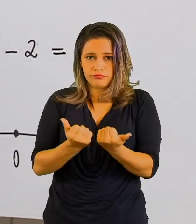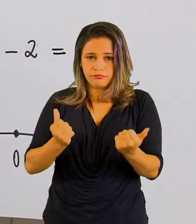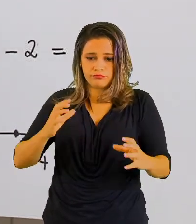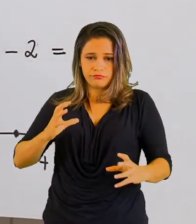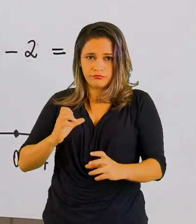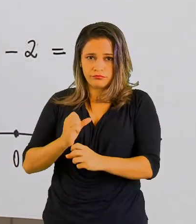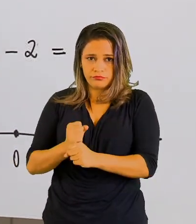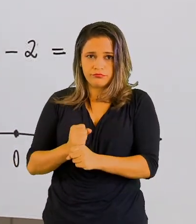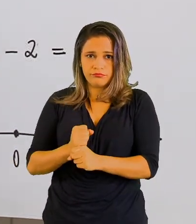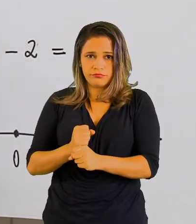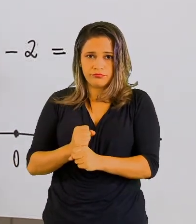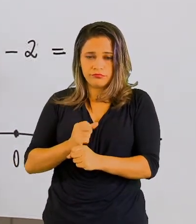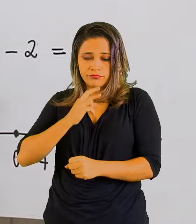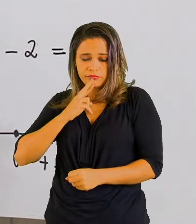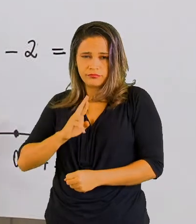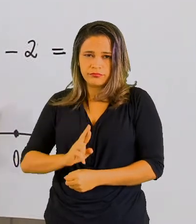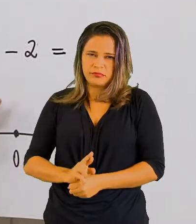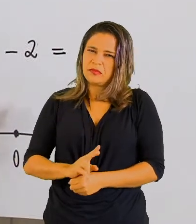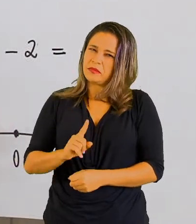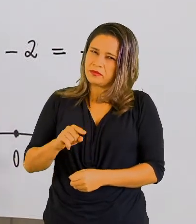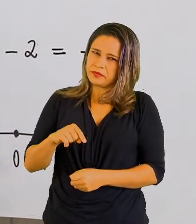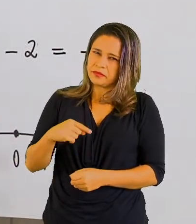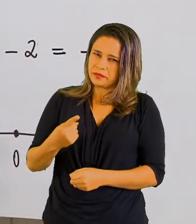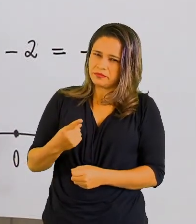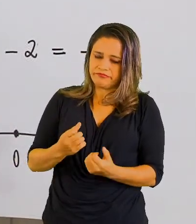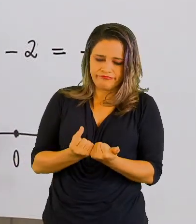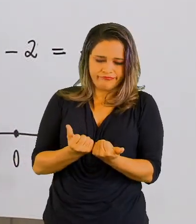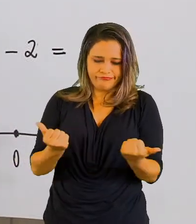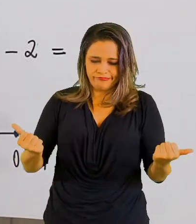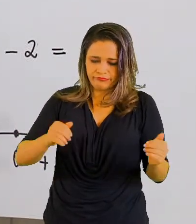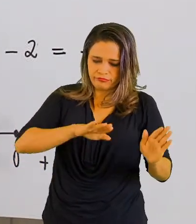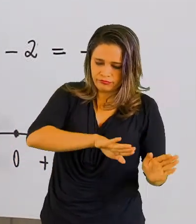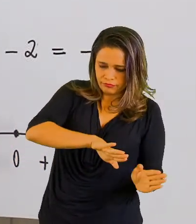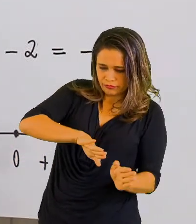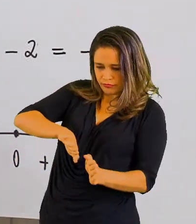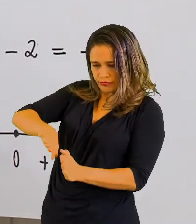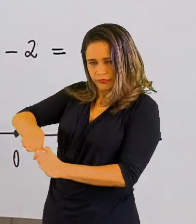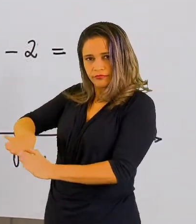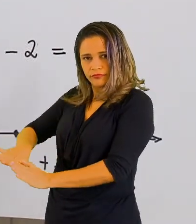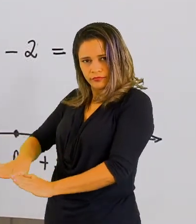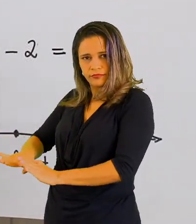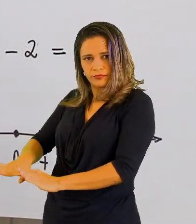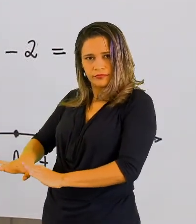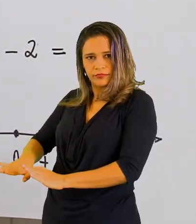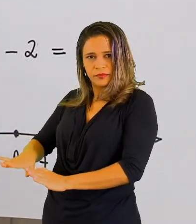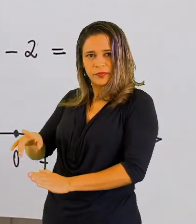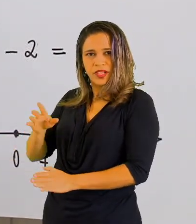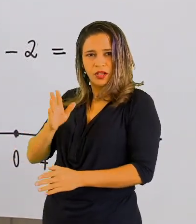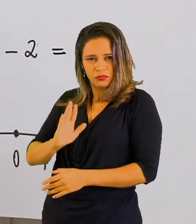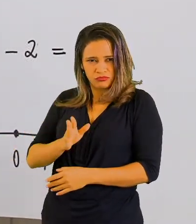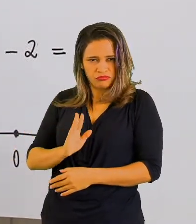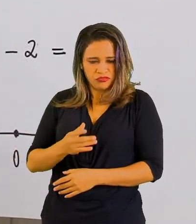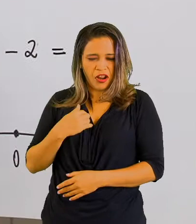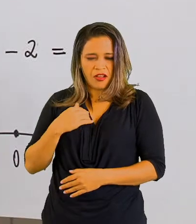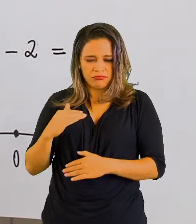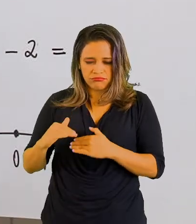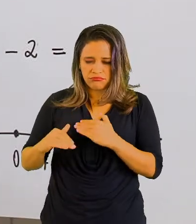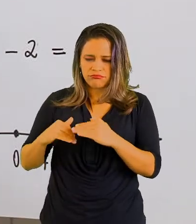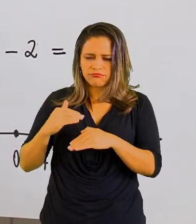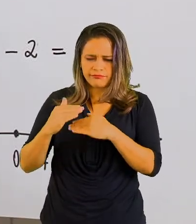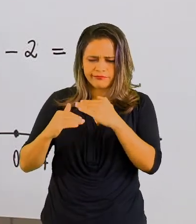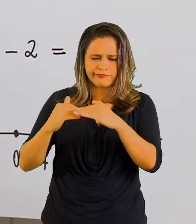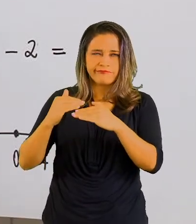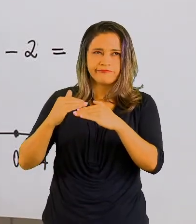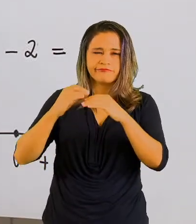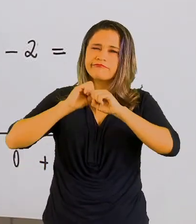lembrar que nós deixamos a reta numérica de lado, porque a gente já havia chegado no nível que a gente conseguia entender essas